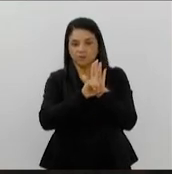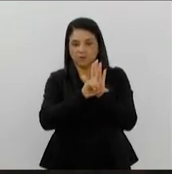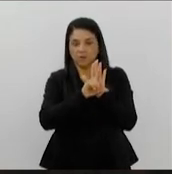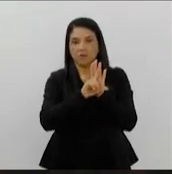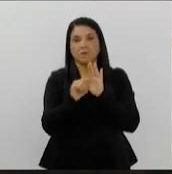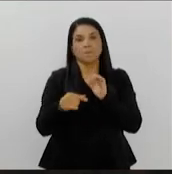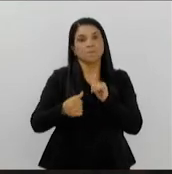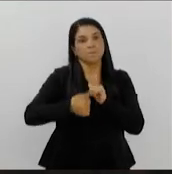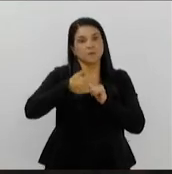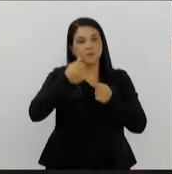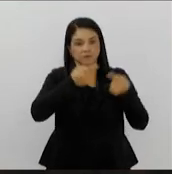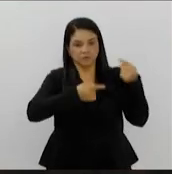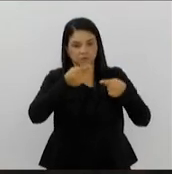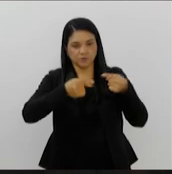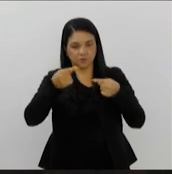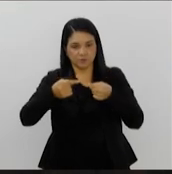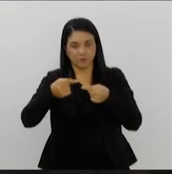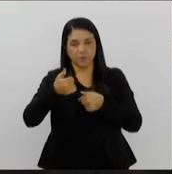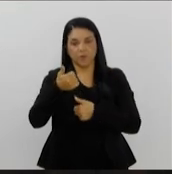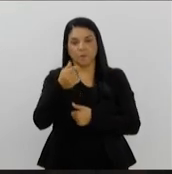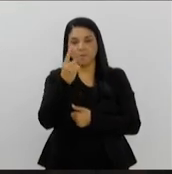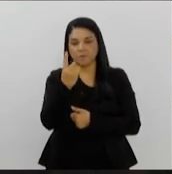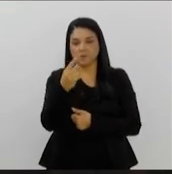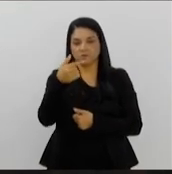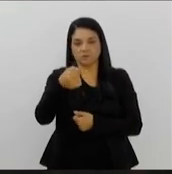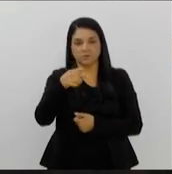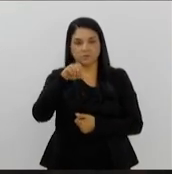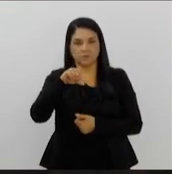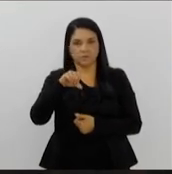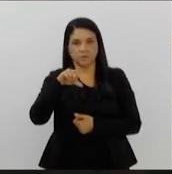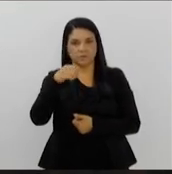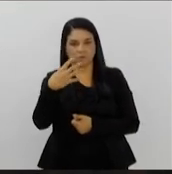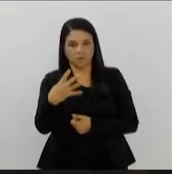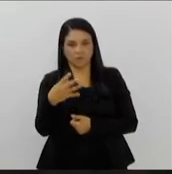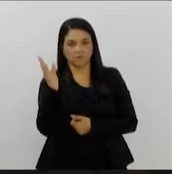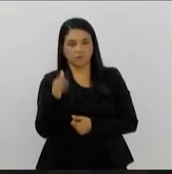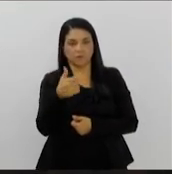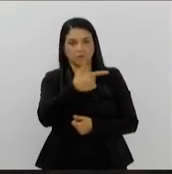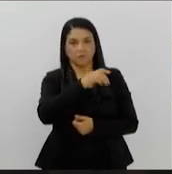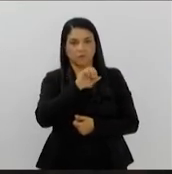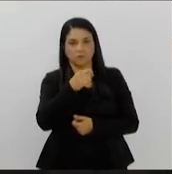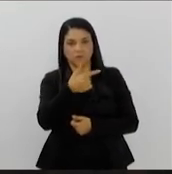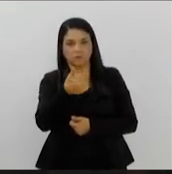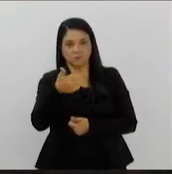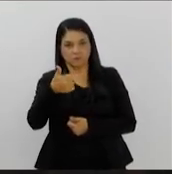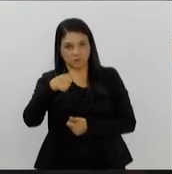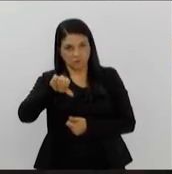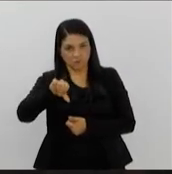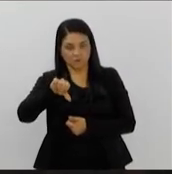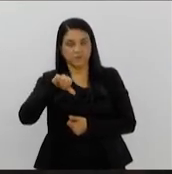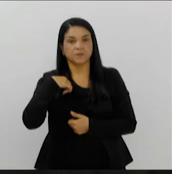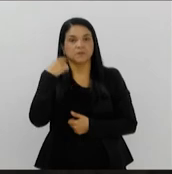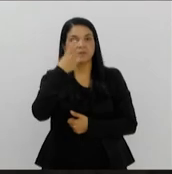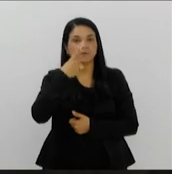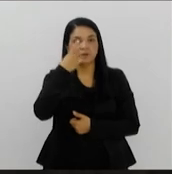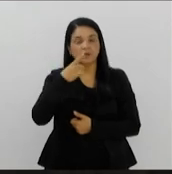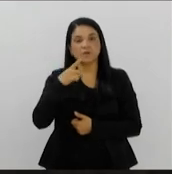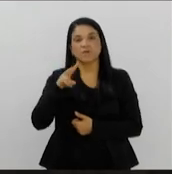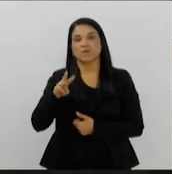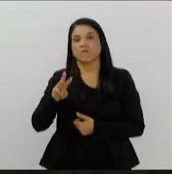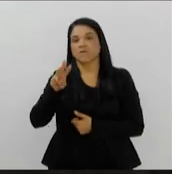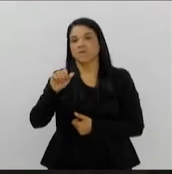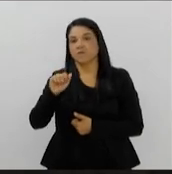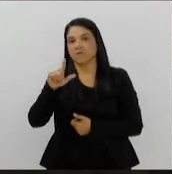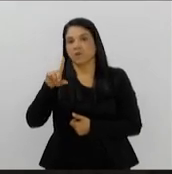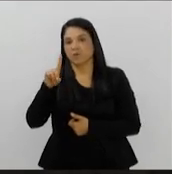primeira discussão, projeto de lei número 1794, de 2019, de autoria dos deputados Valdeque